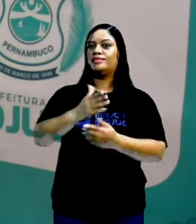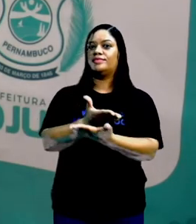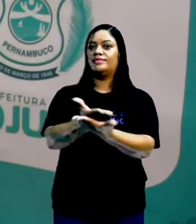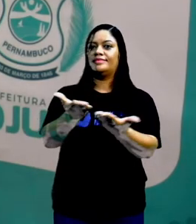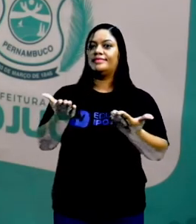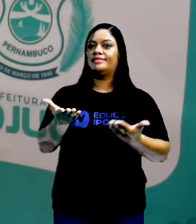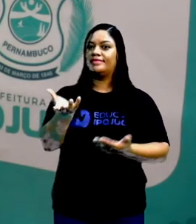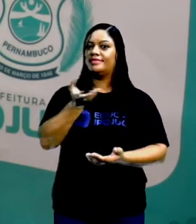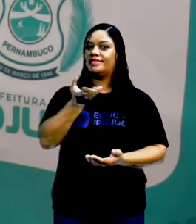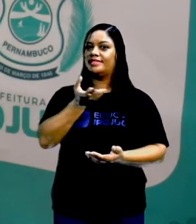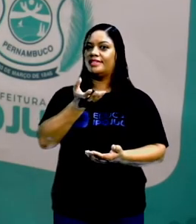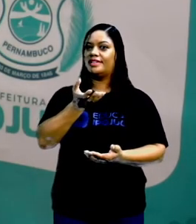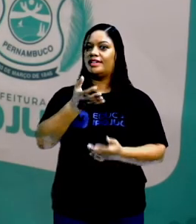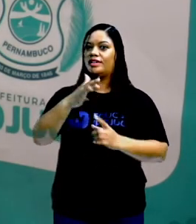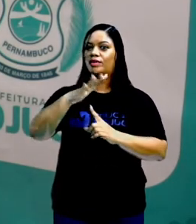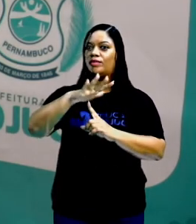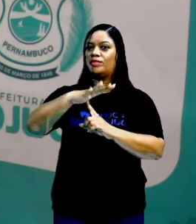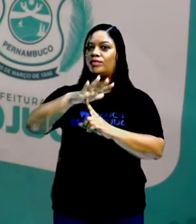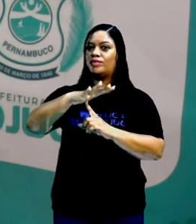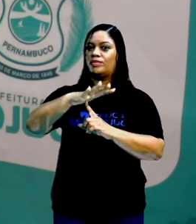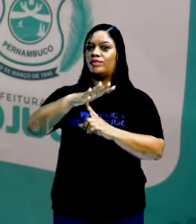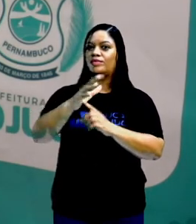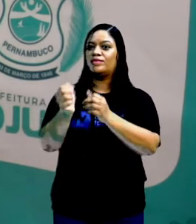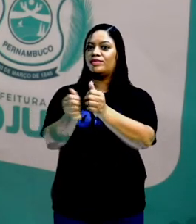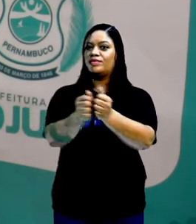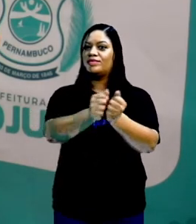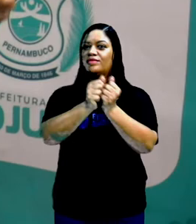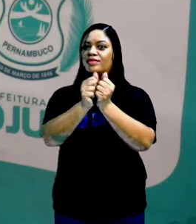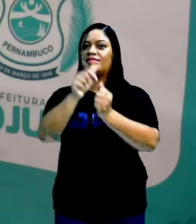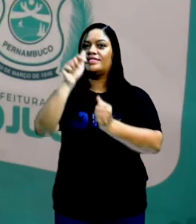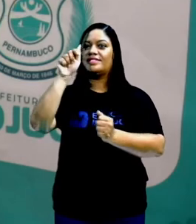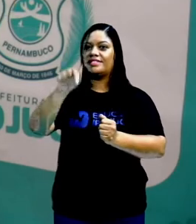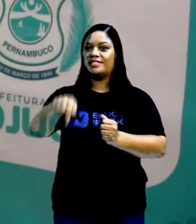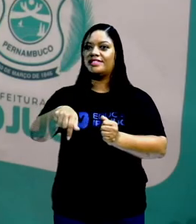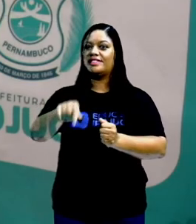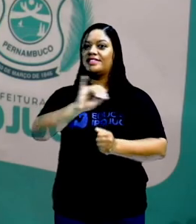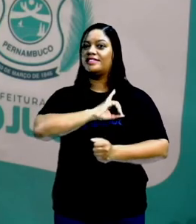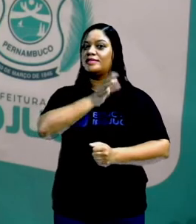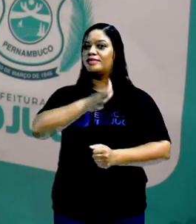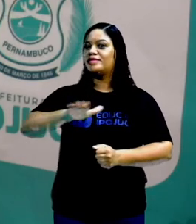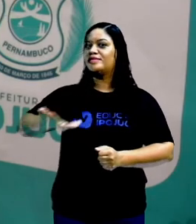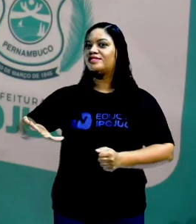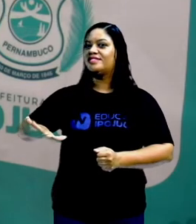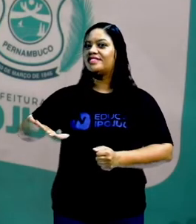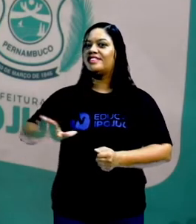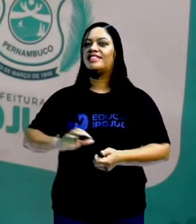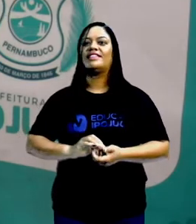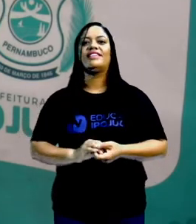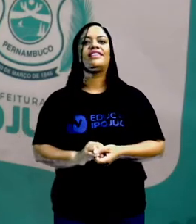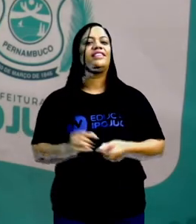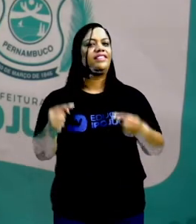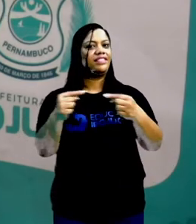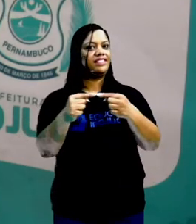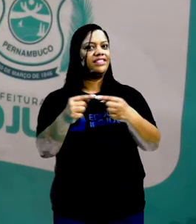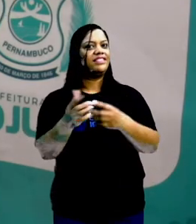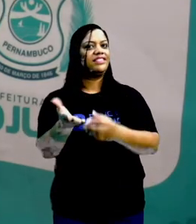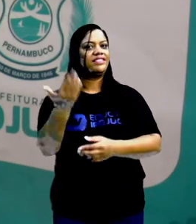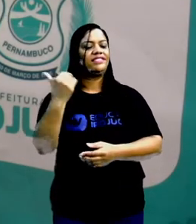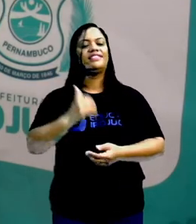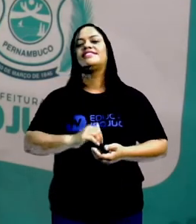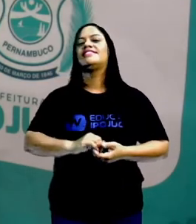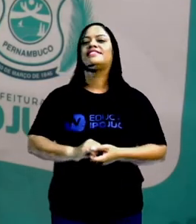se candidata a fazer um voo comigo? Aqui nas terras de Pojucana? Beleza, tá combinado.